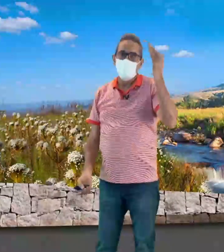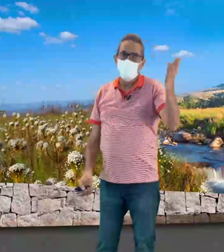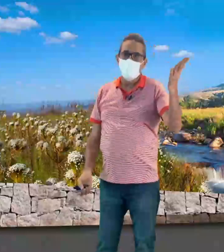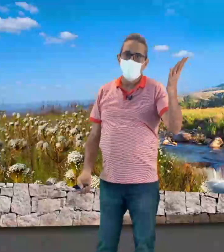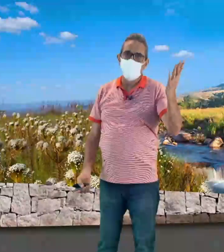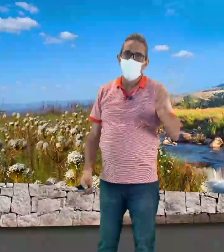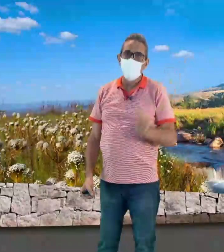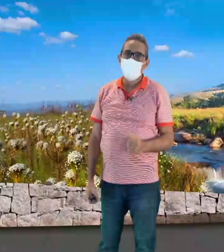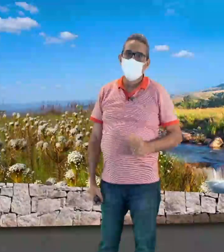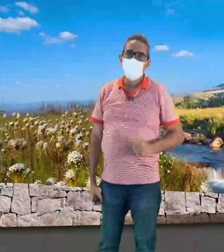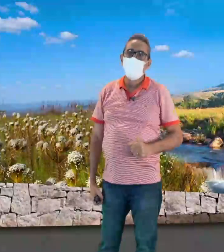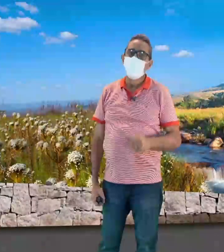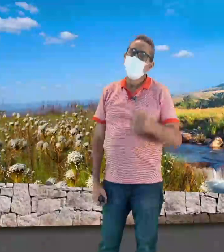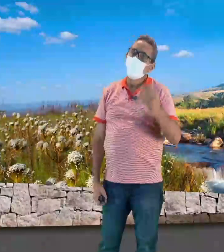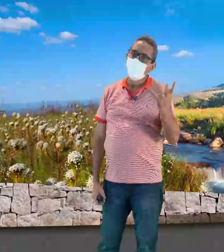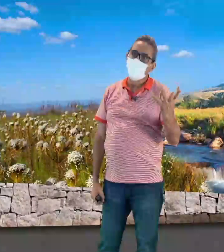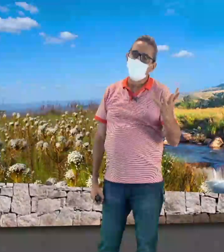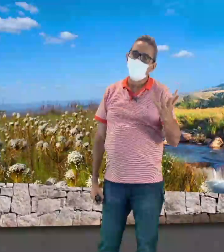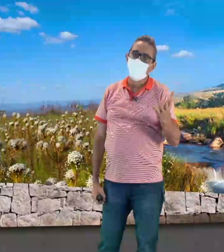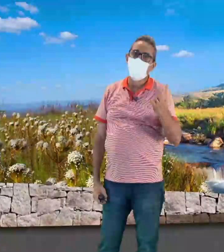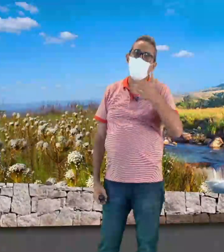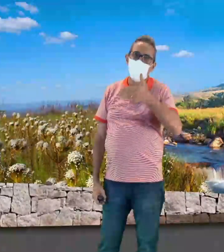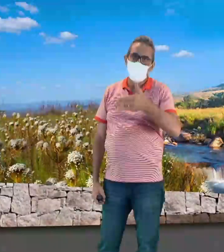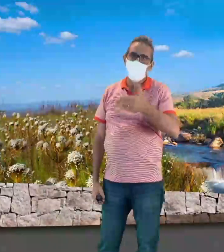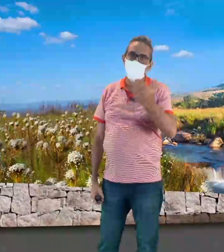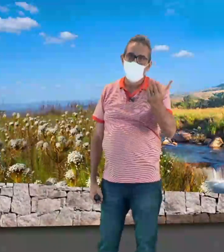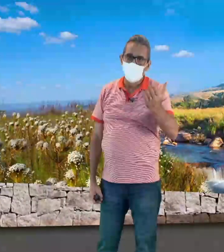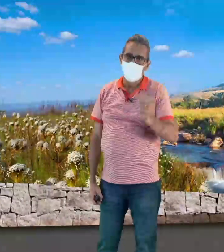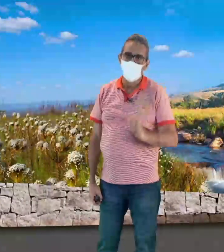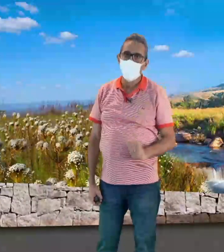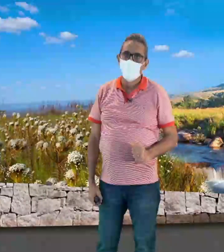vocês, meus queridos jovens. Até o próximo encontro com